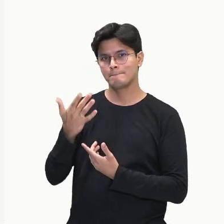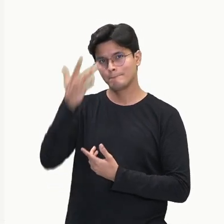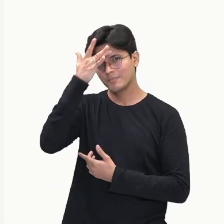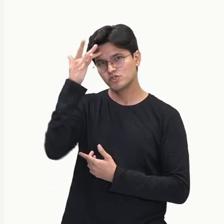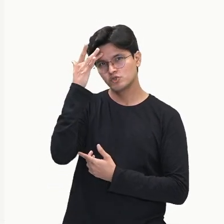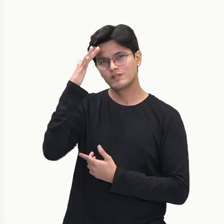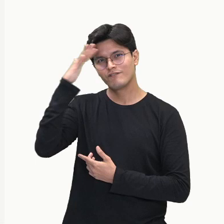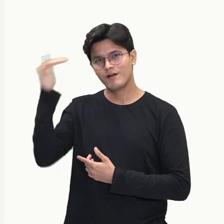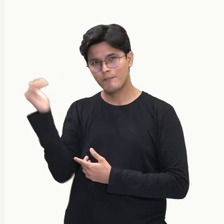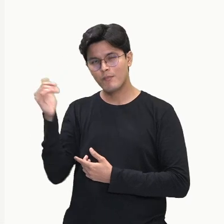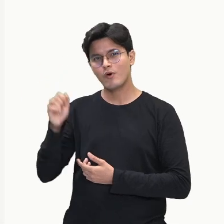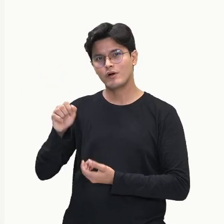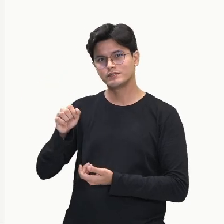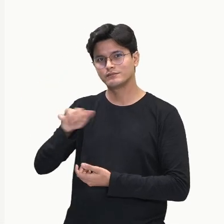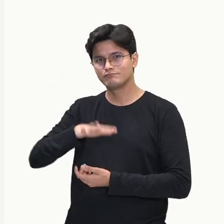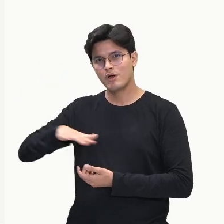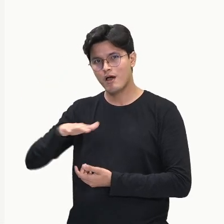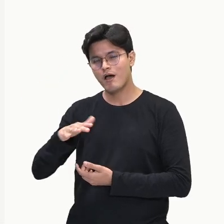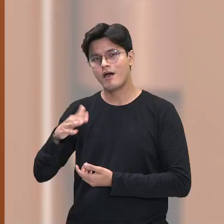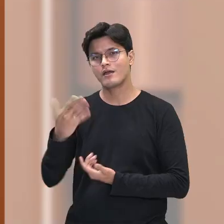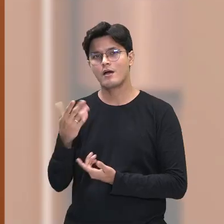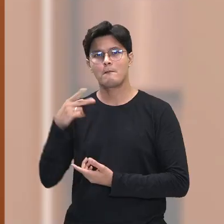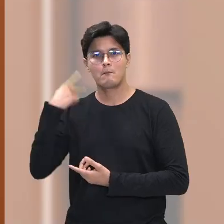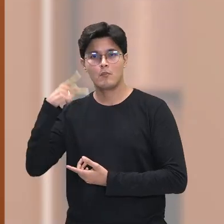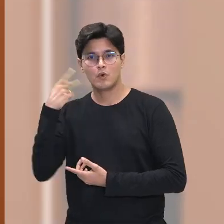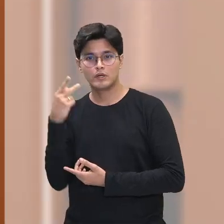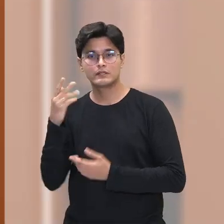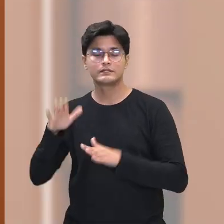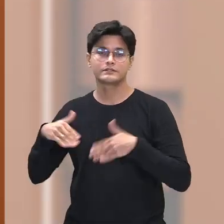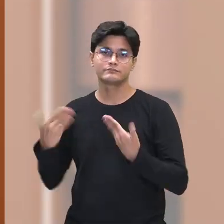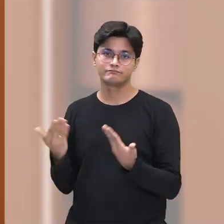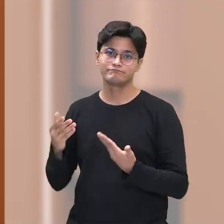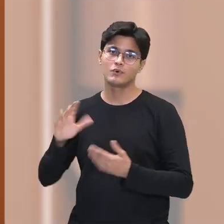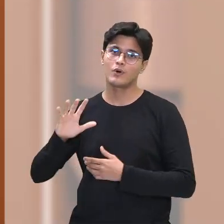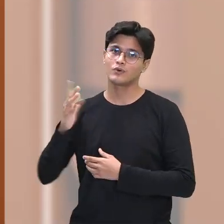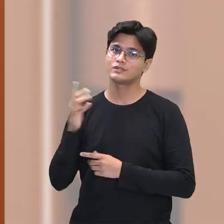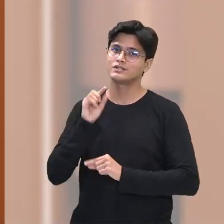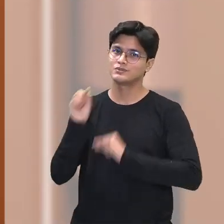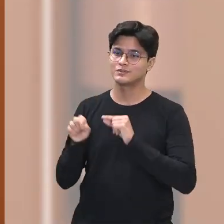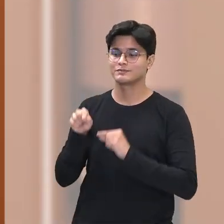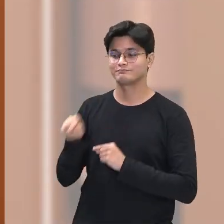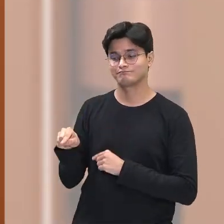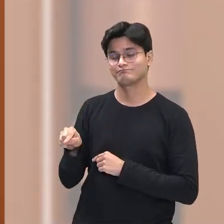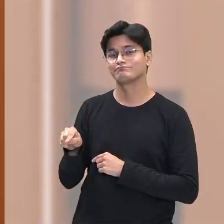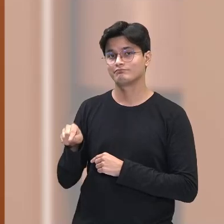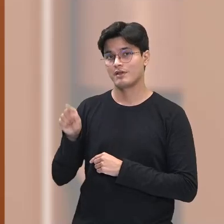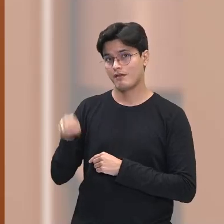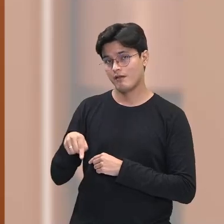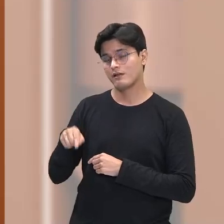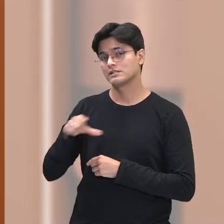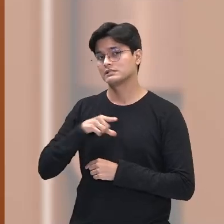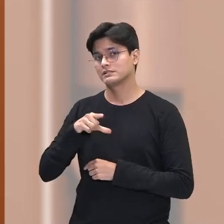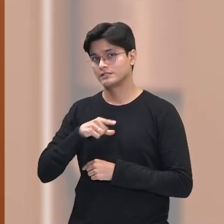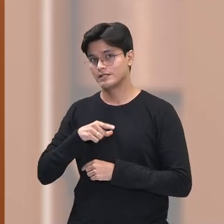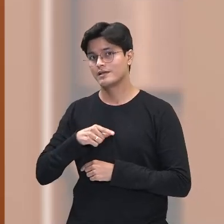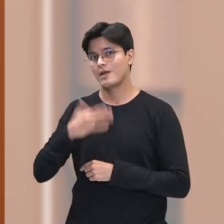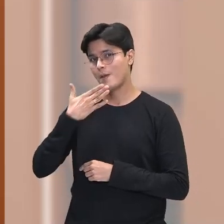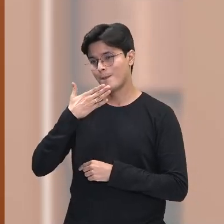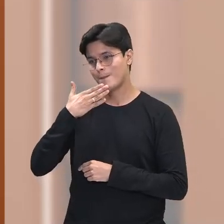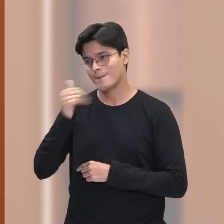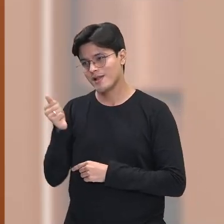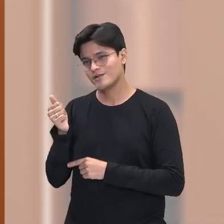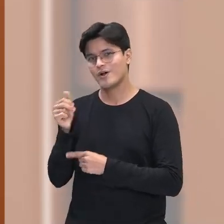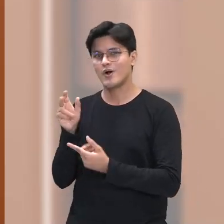isso provoca, né, que nós tenhamos ali uma melhor vigilância no sentido